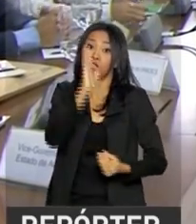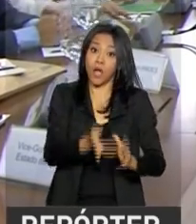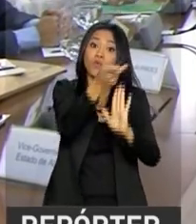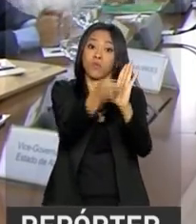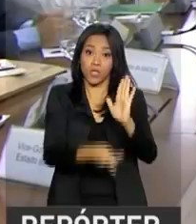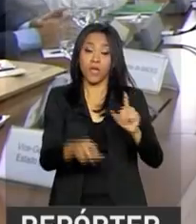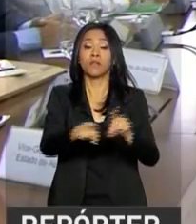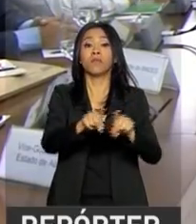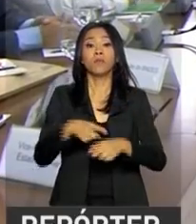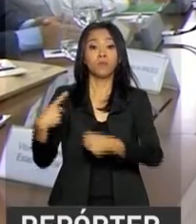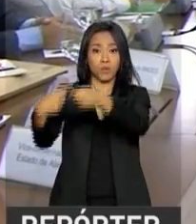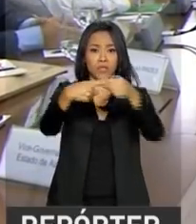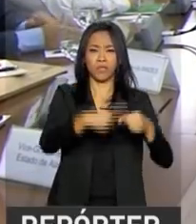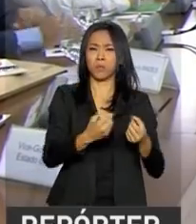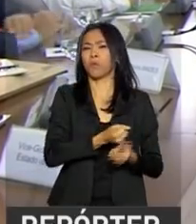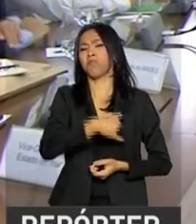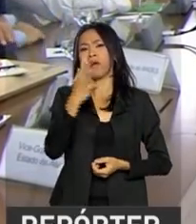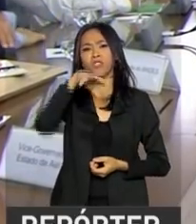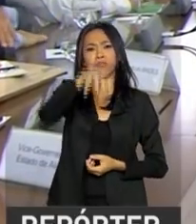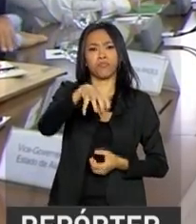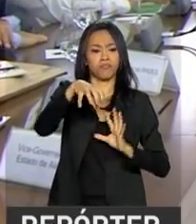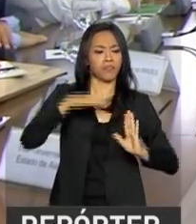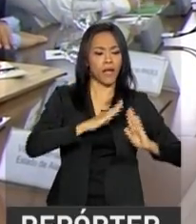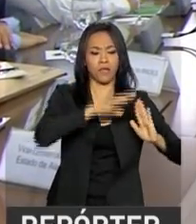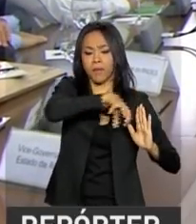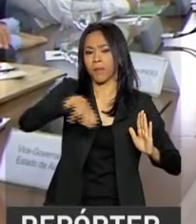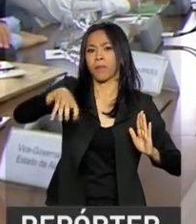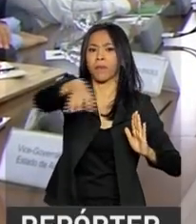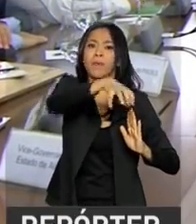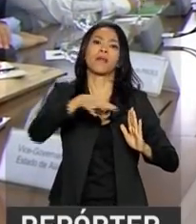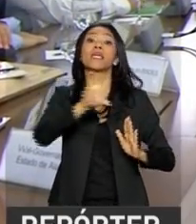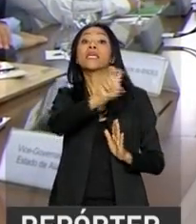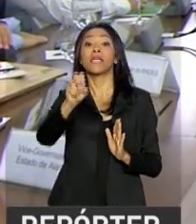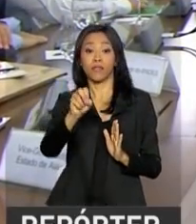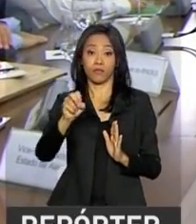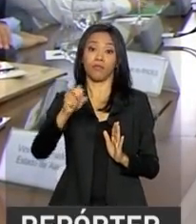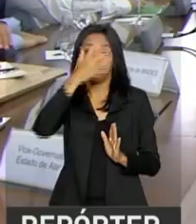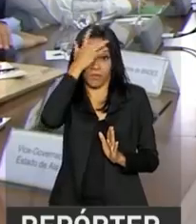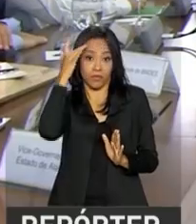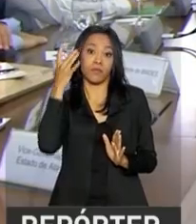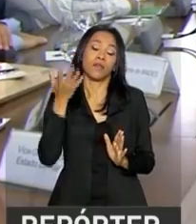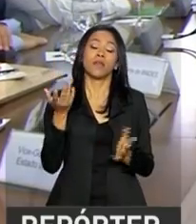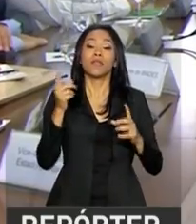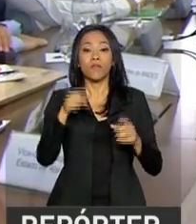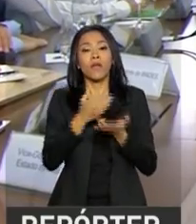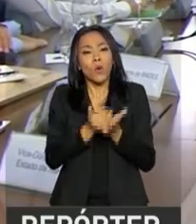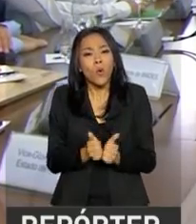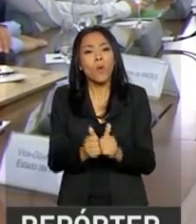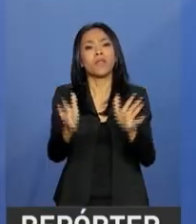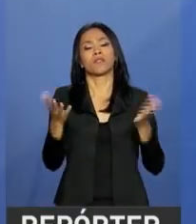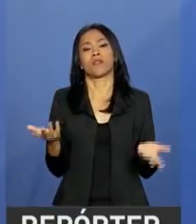com mais de 500 mil habitantes os primeiros programas devem ser aprovados em junho e começar em